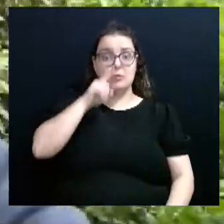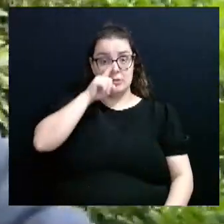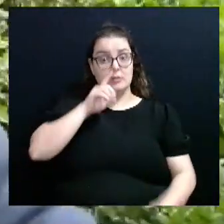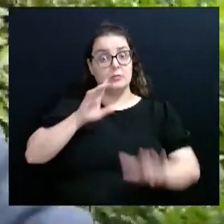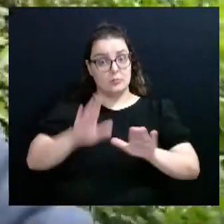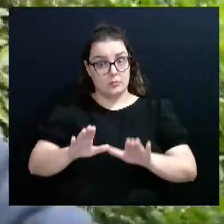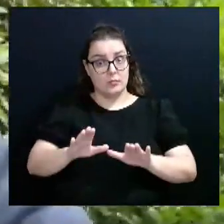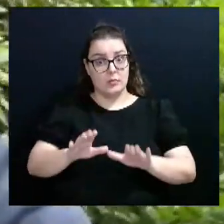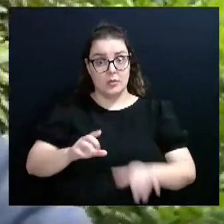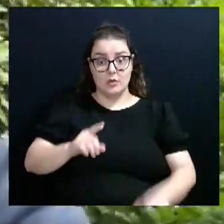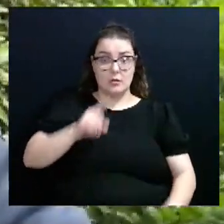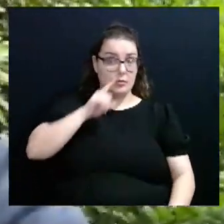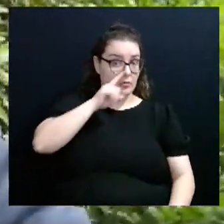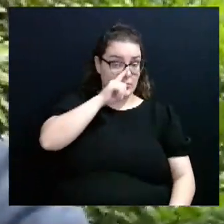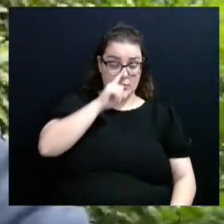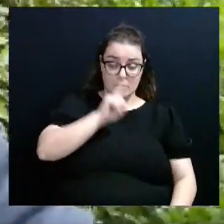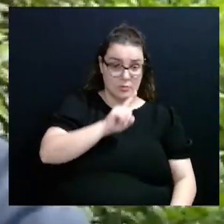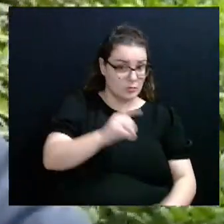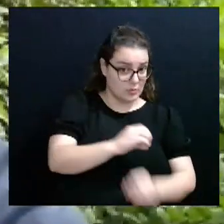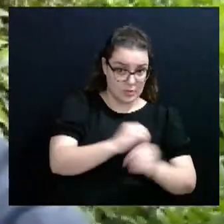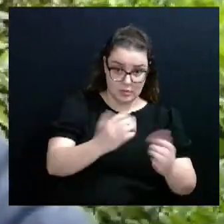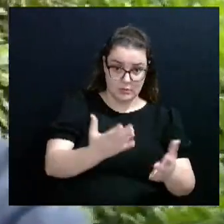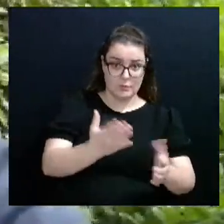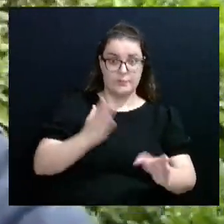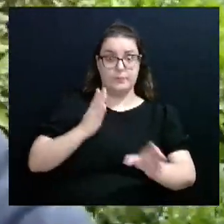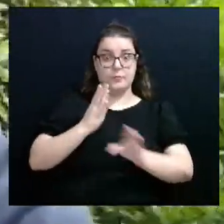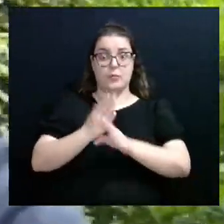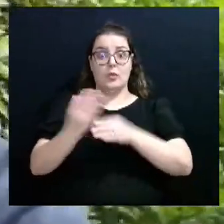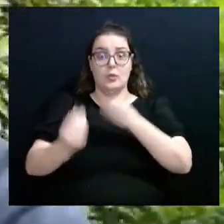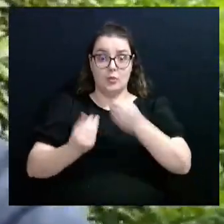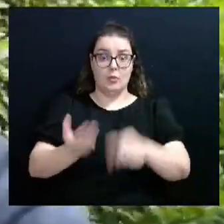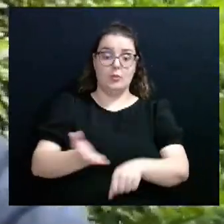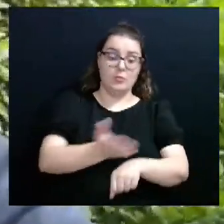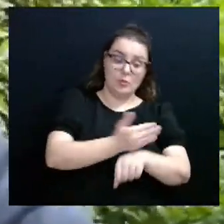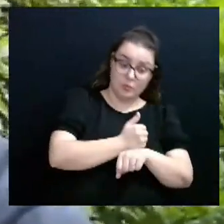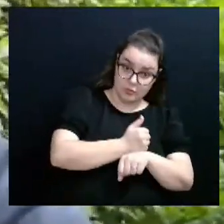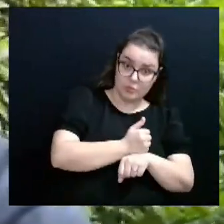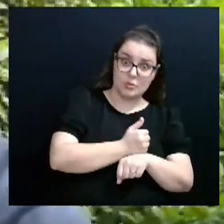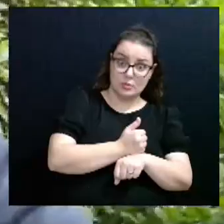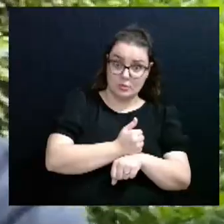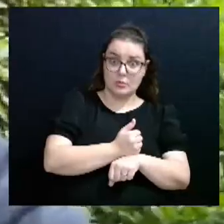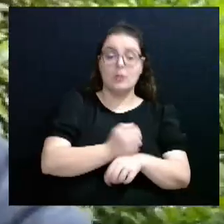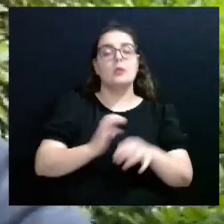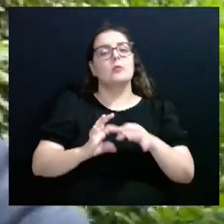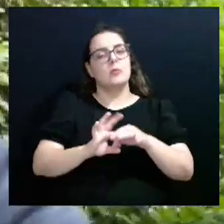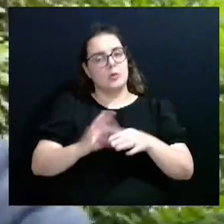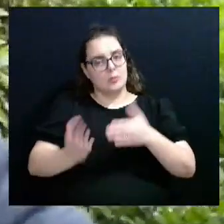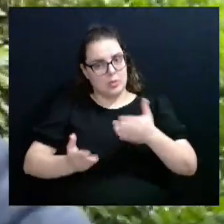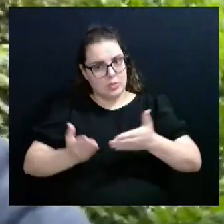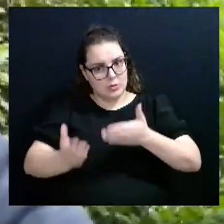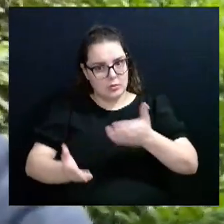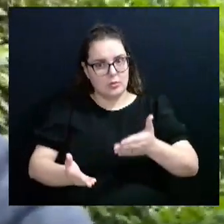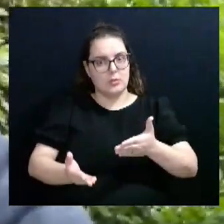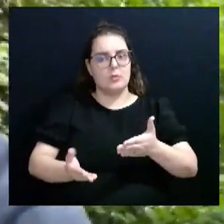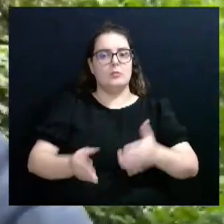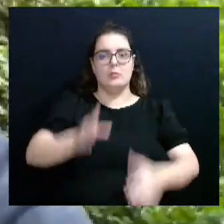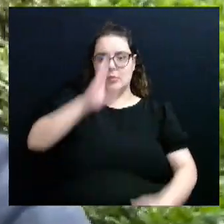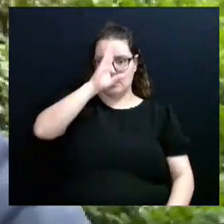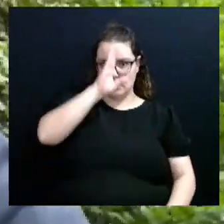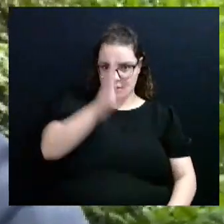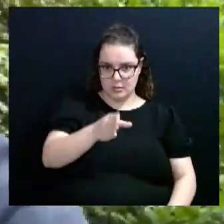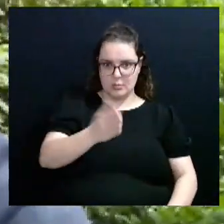zero. Então, descobrir de maneira precoce permite que a gente faça tratamentos mais precisos e